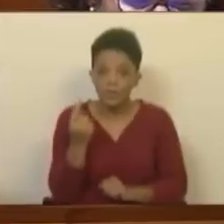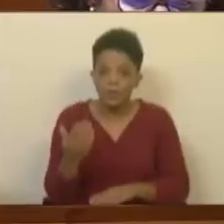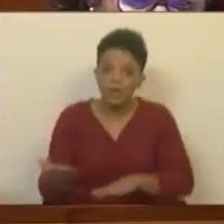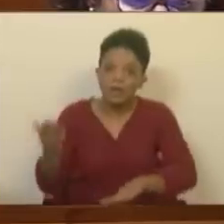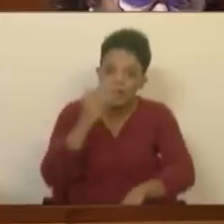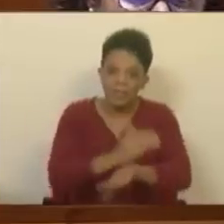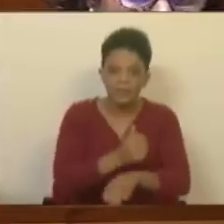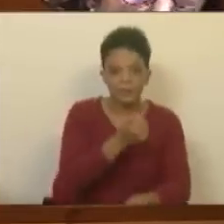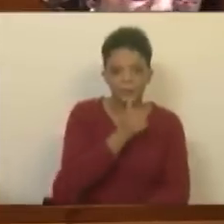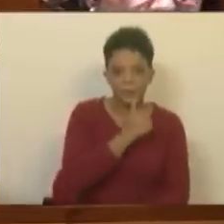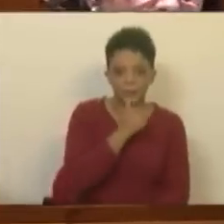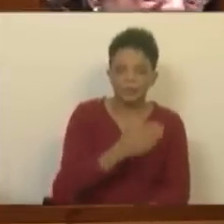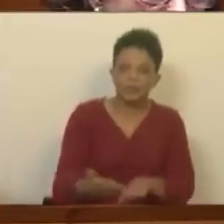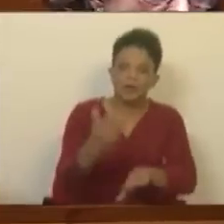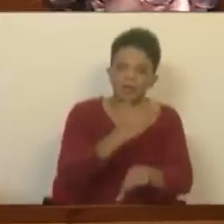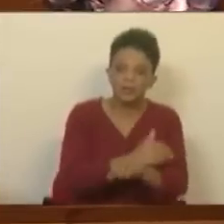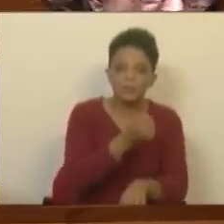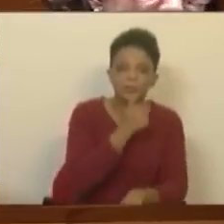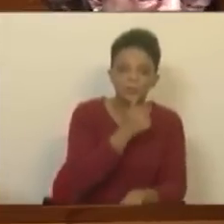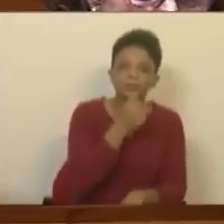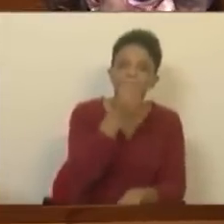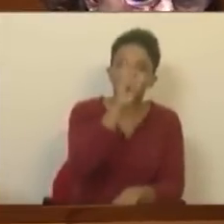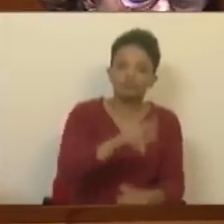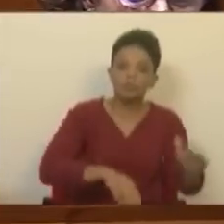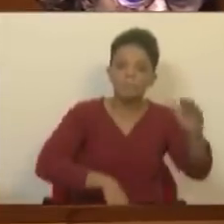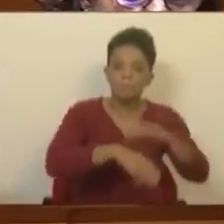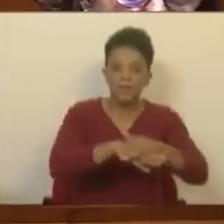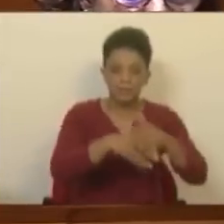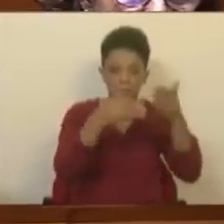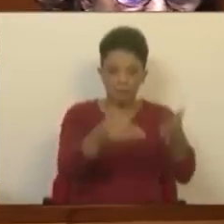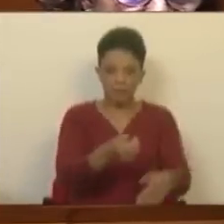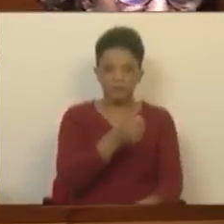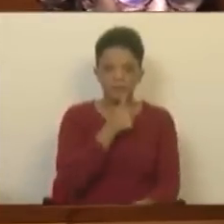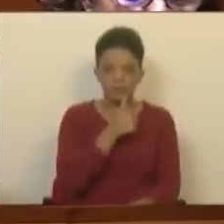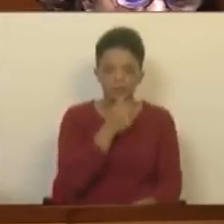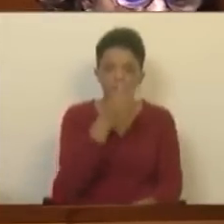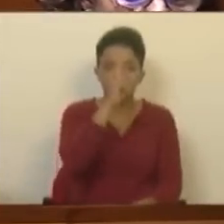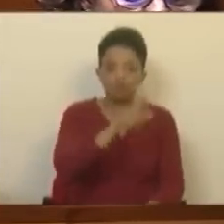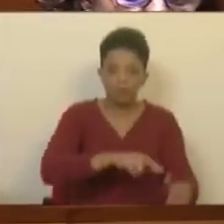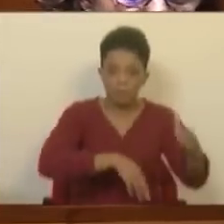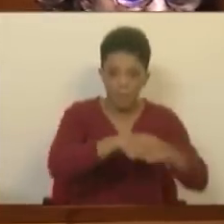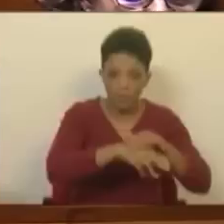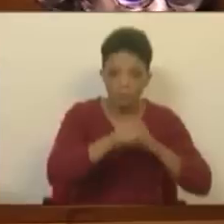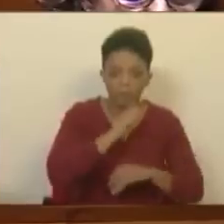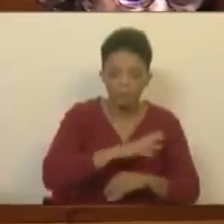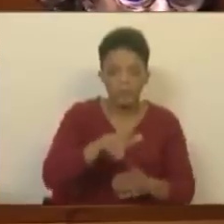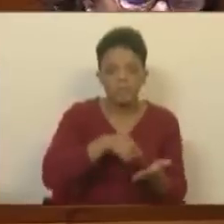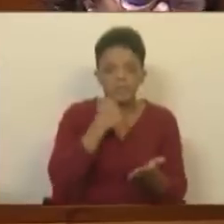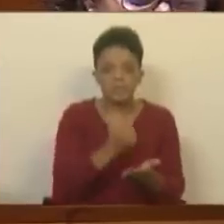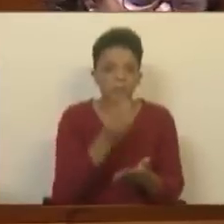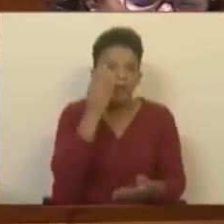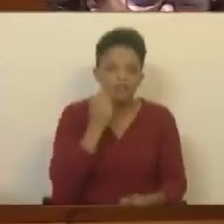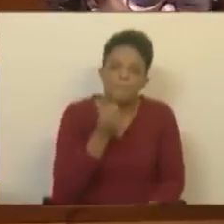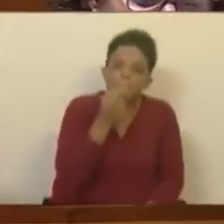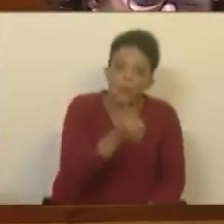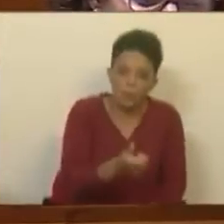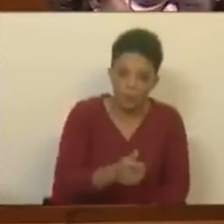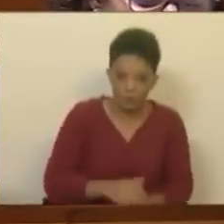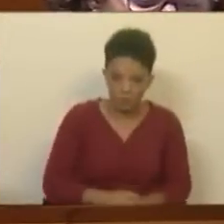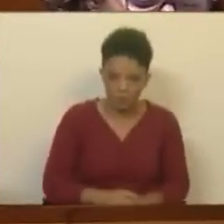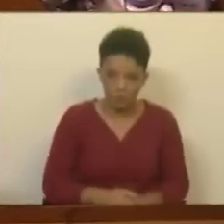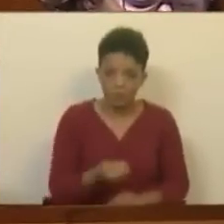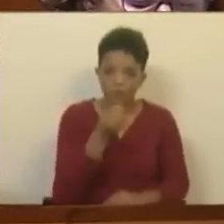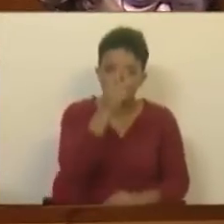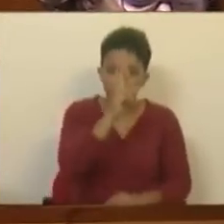a verba foi pré-definida qual era o montante da verba e o montante da verba nós podemos sempre achar que é pouco